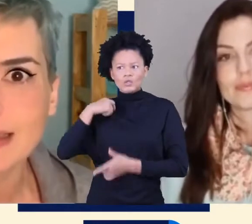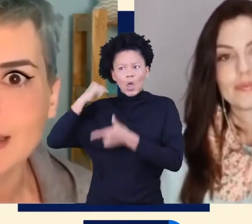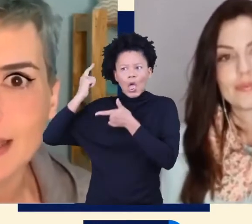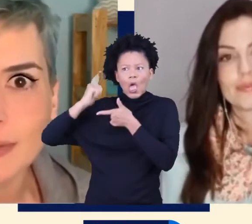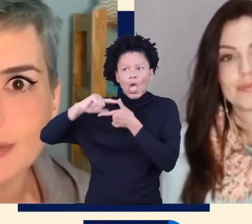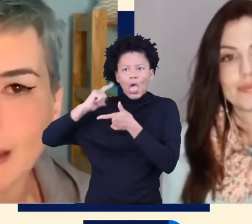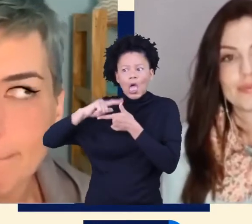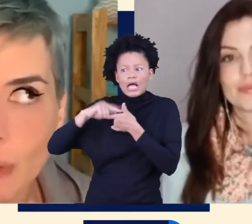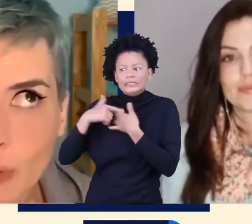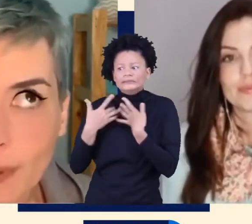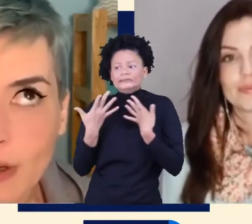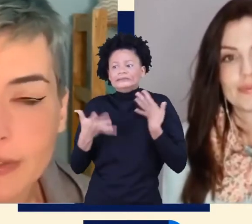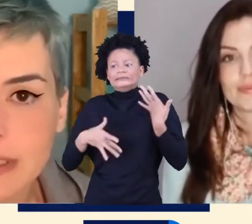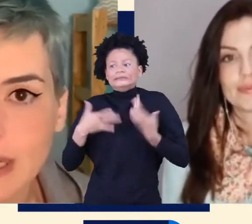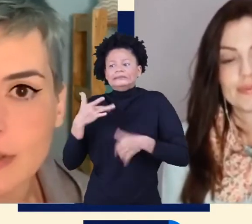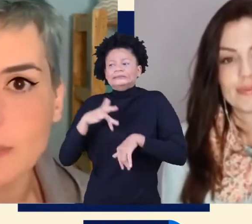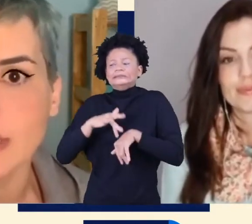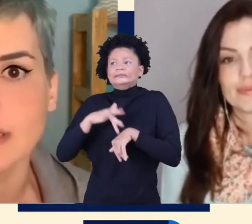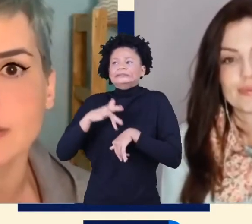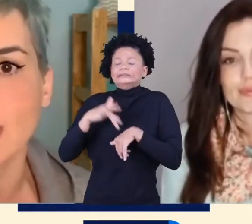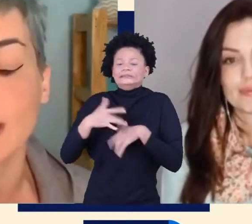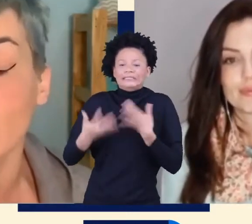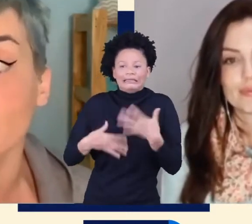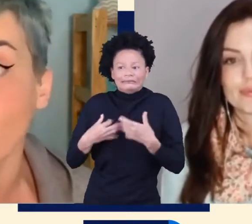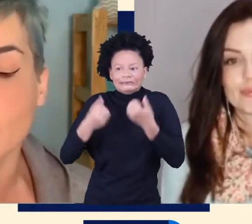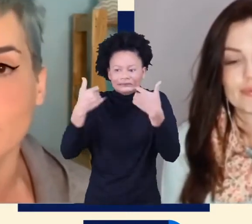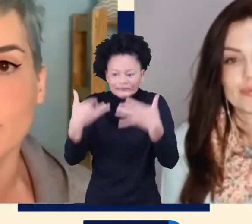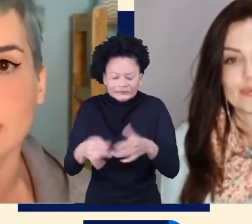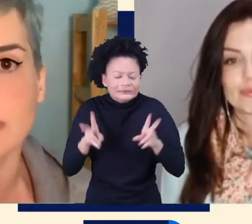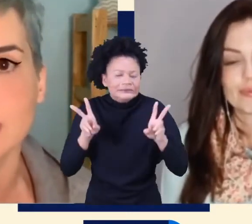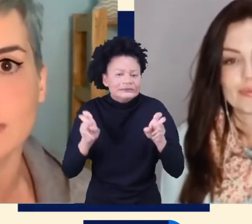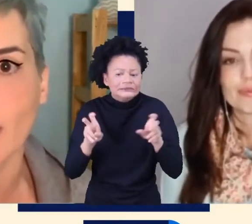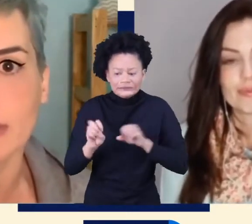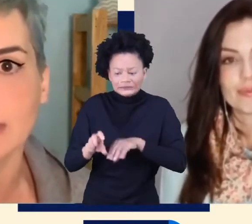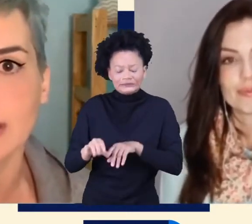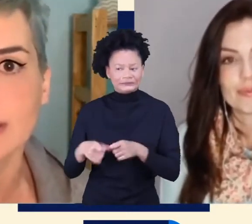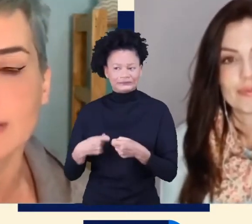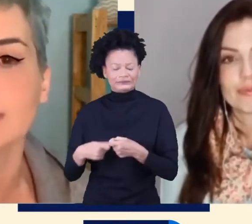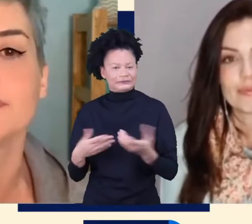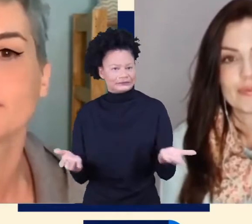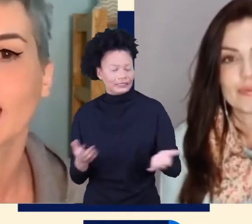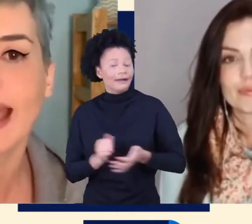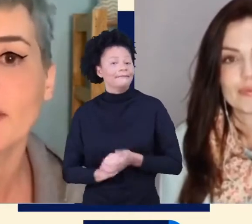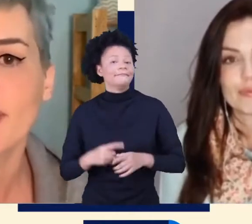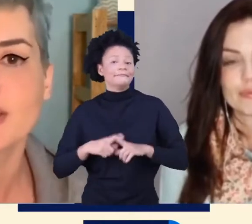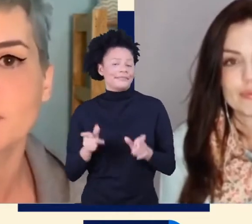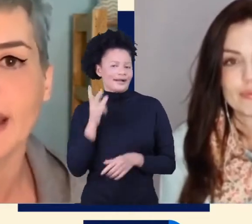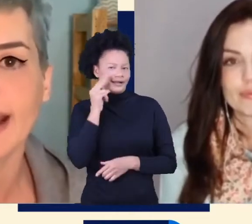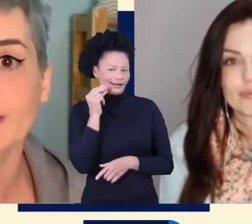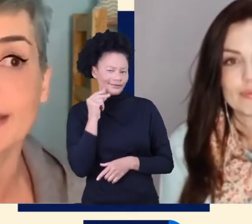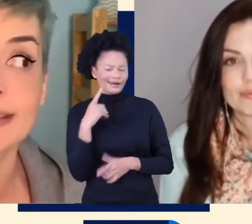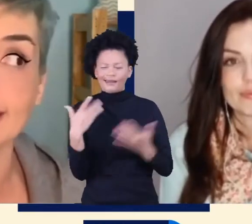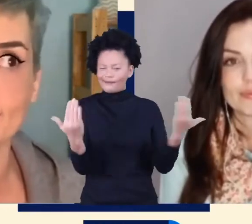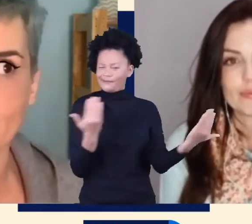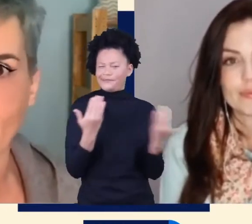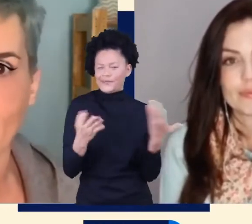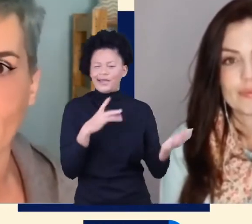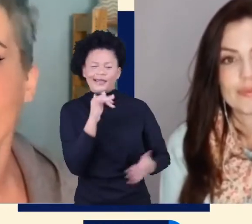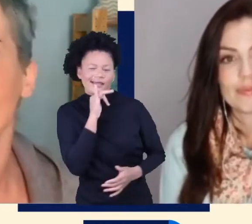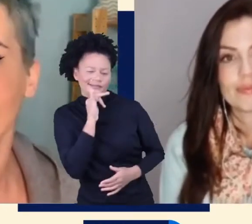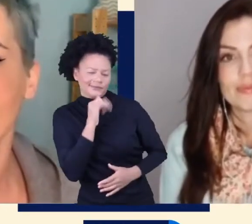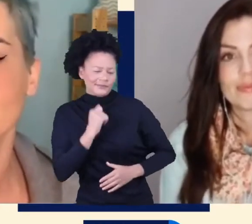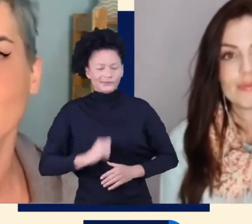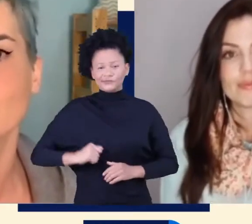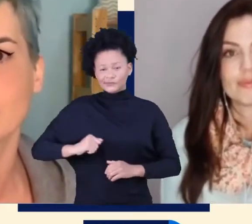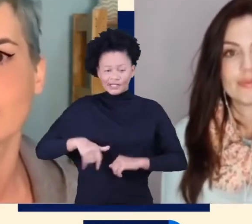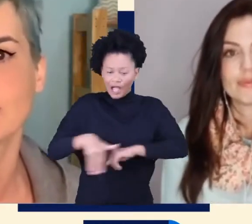cria tanto tabu para conversar sobre, né, falar sobre educação sexual com as crianças? Aí ela faz uns paralelos assim, você não fala